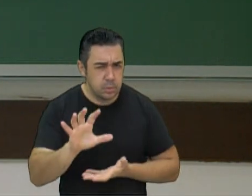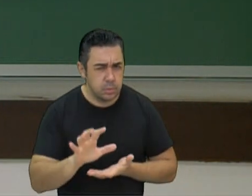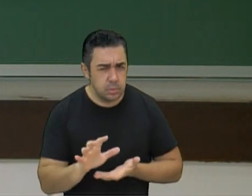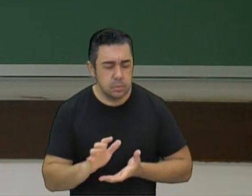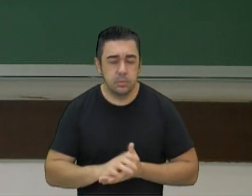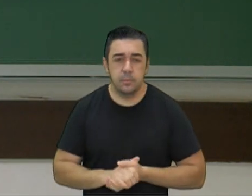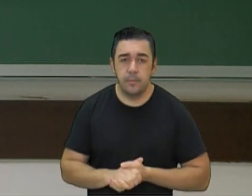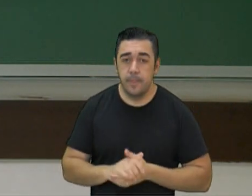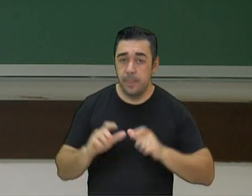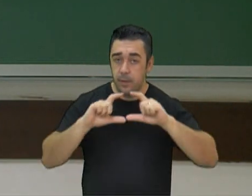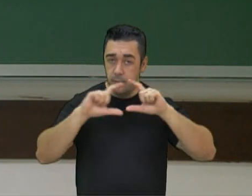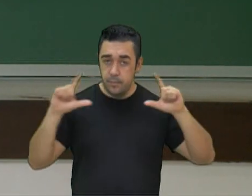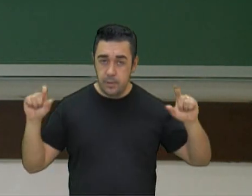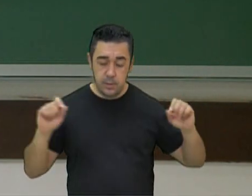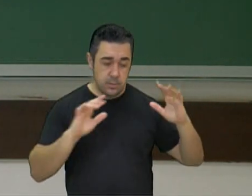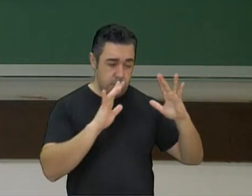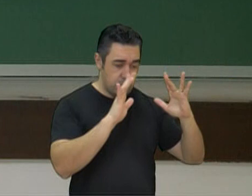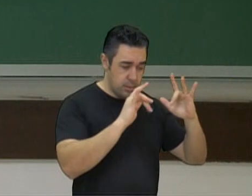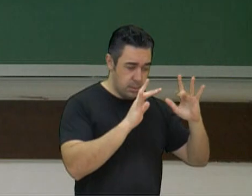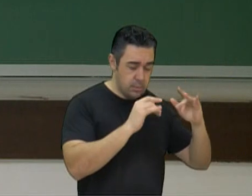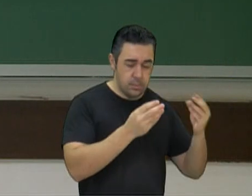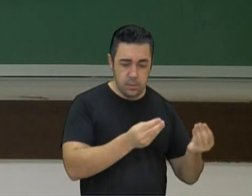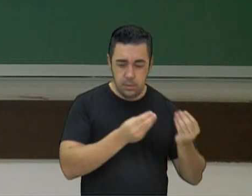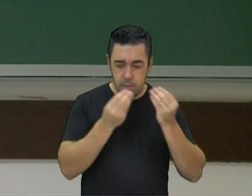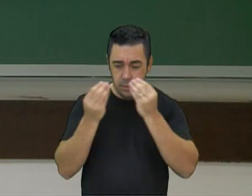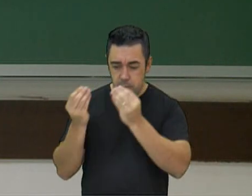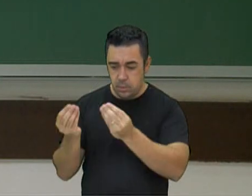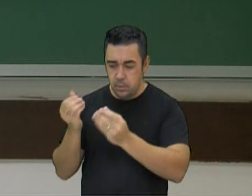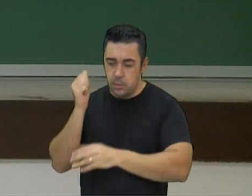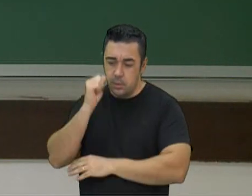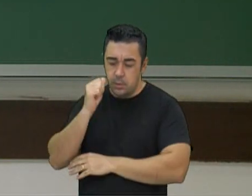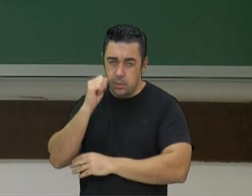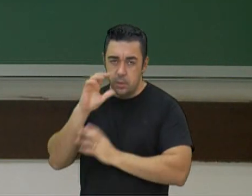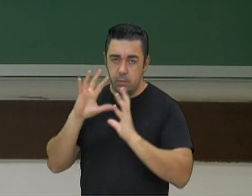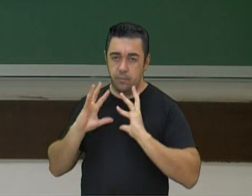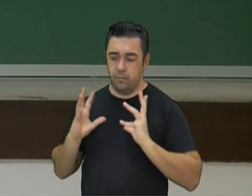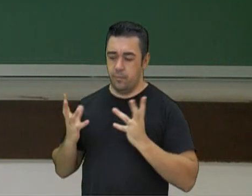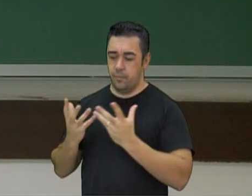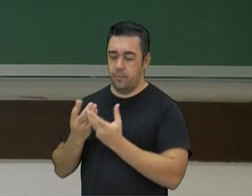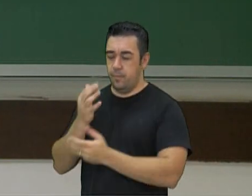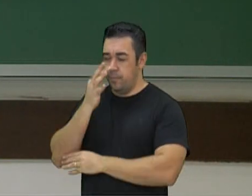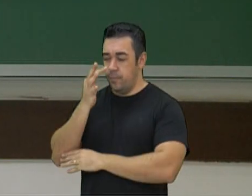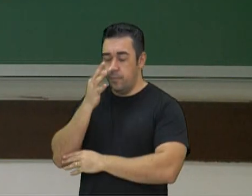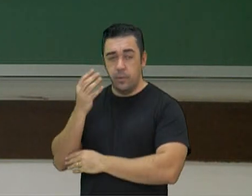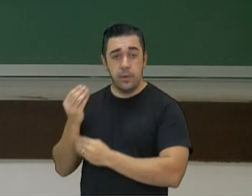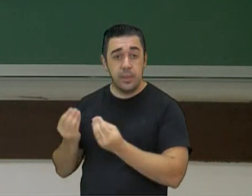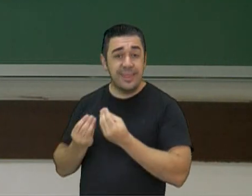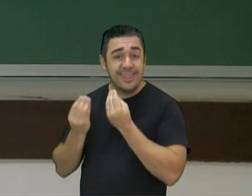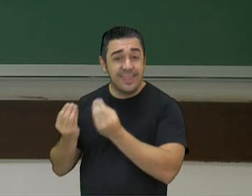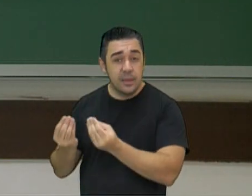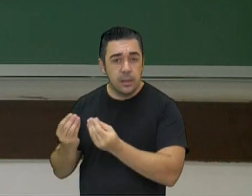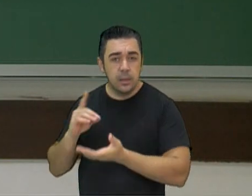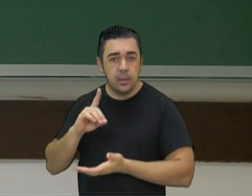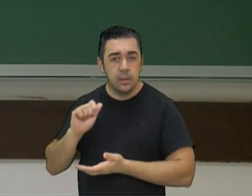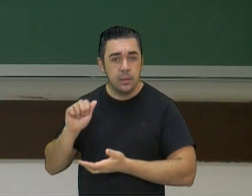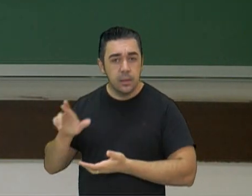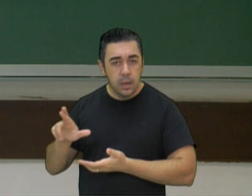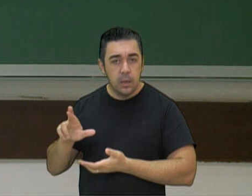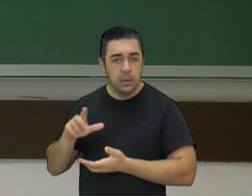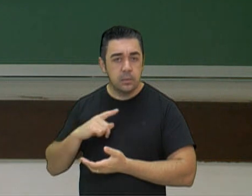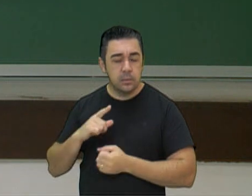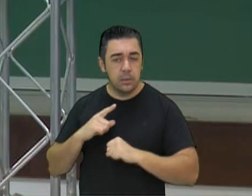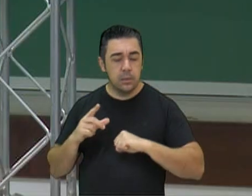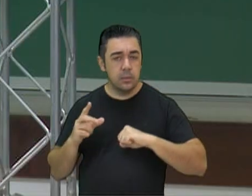vamos lá na frase, ó, o namorado deu a Célia um buquê. Então, o verbo dar, ele pode ter as 2 funções, né?